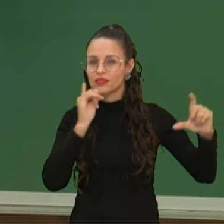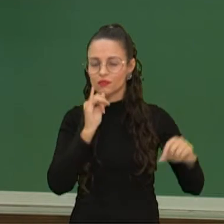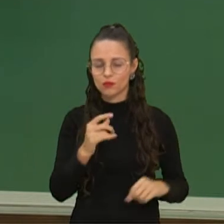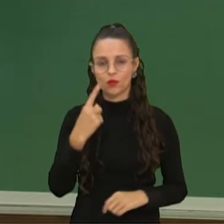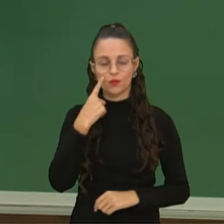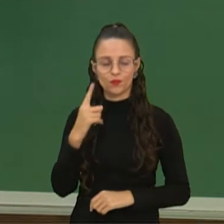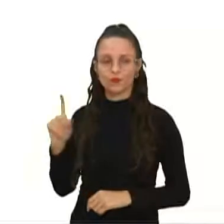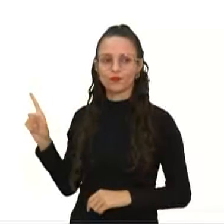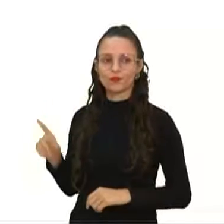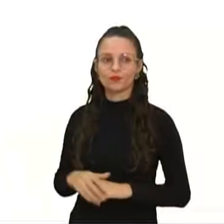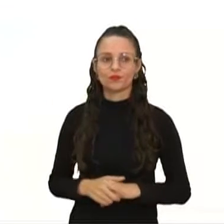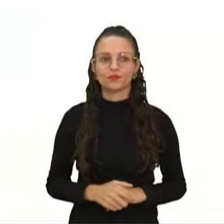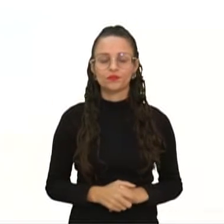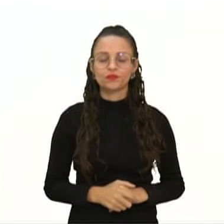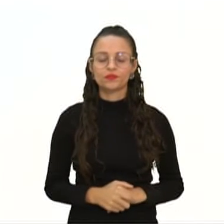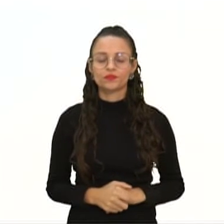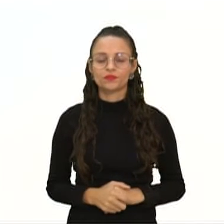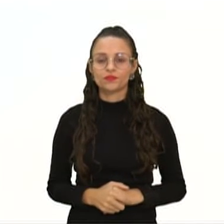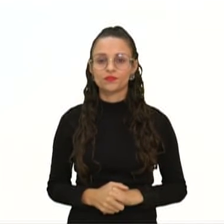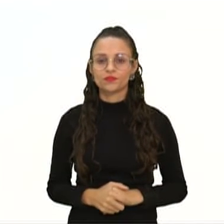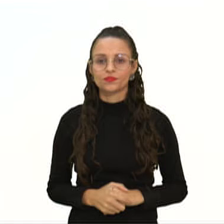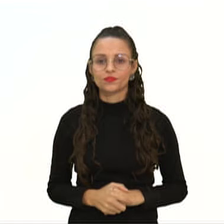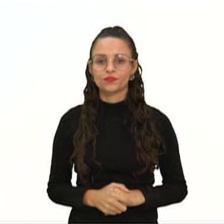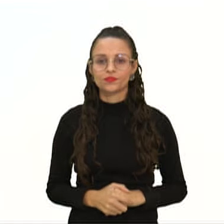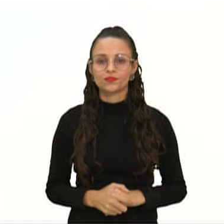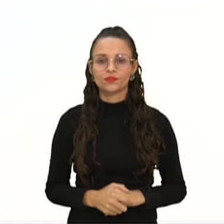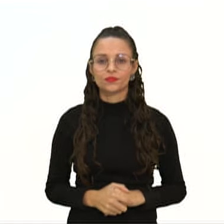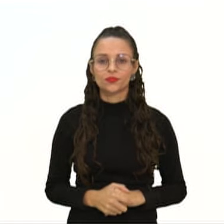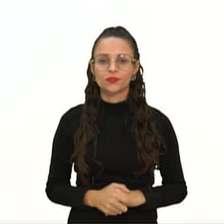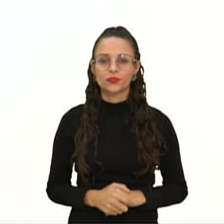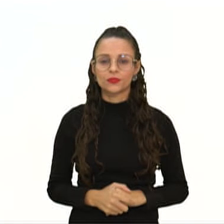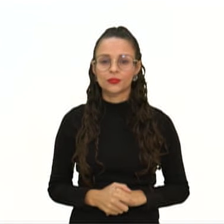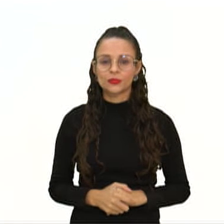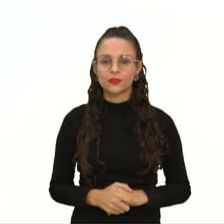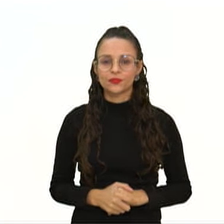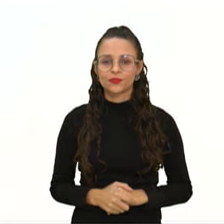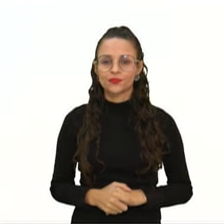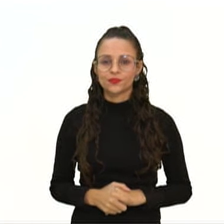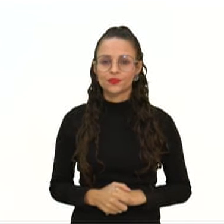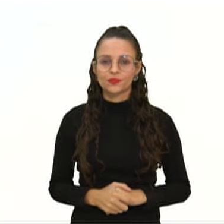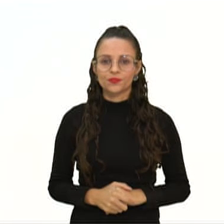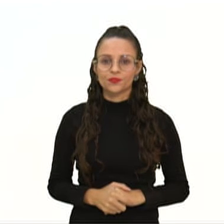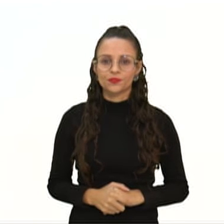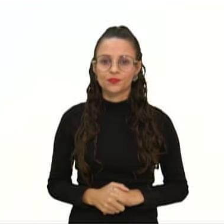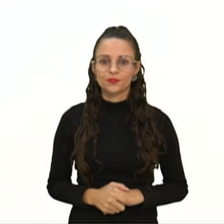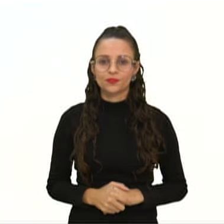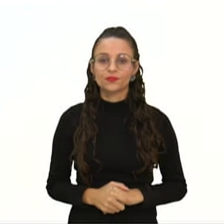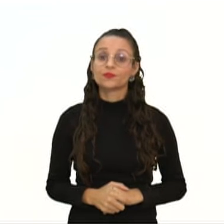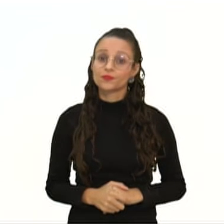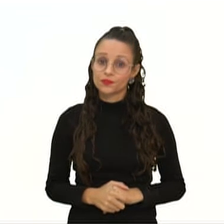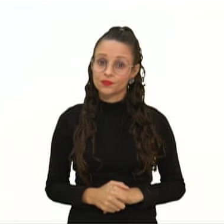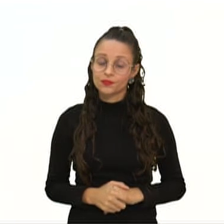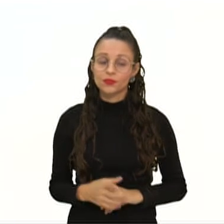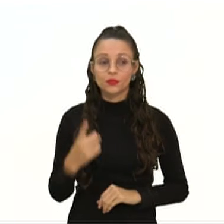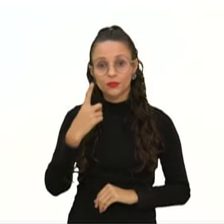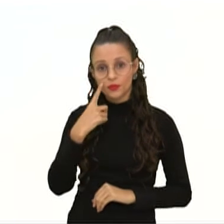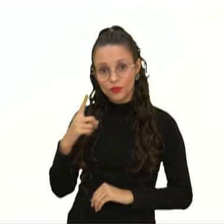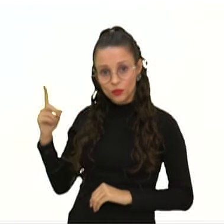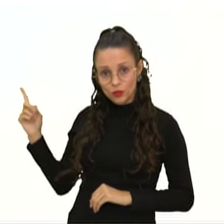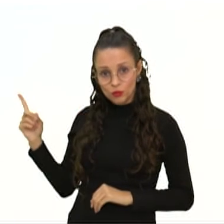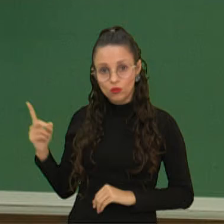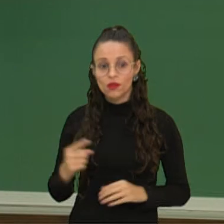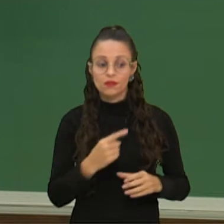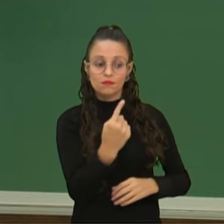olha, the microwave oven was created during the Second World War. Aqui está falando que o